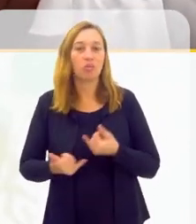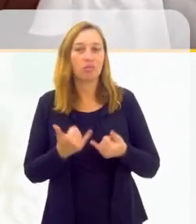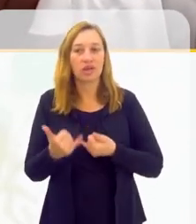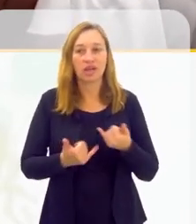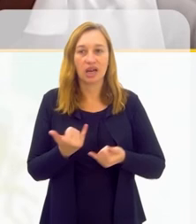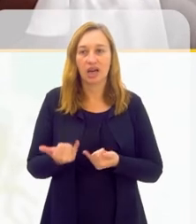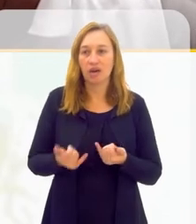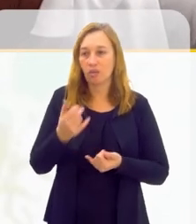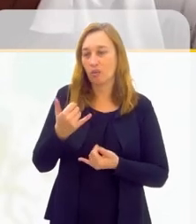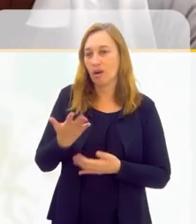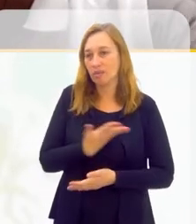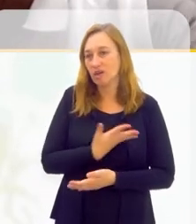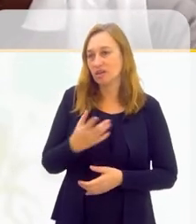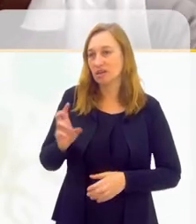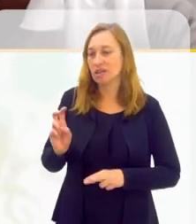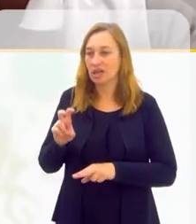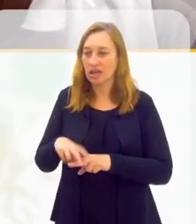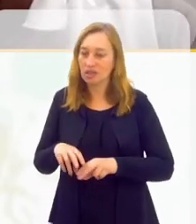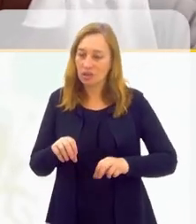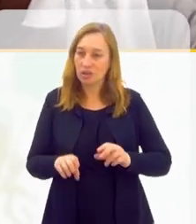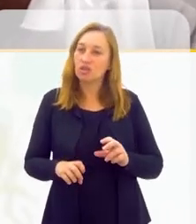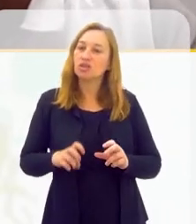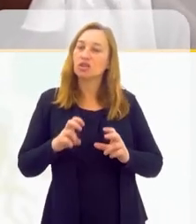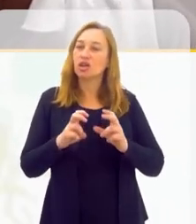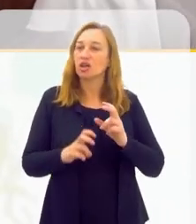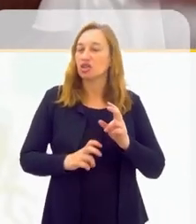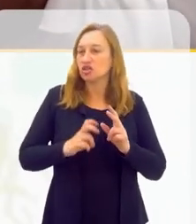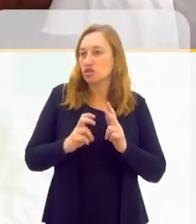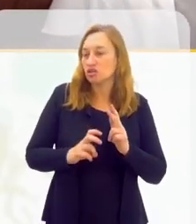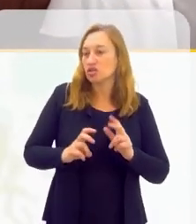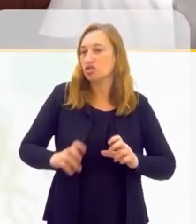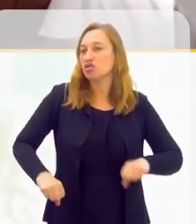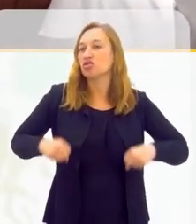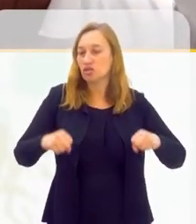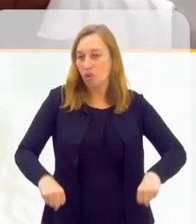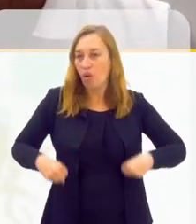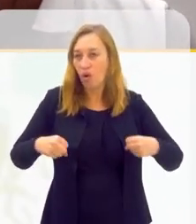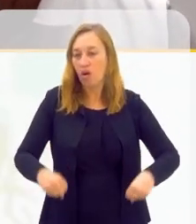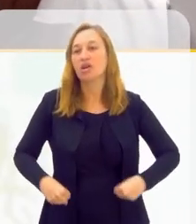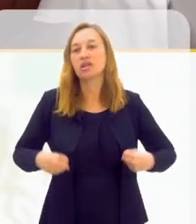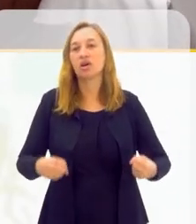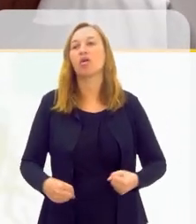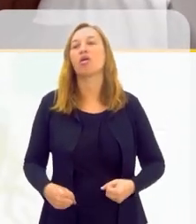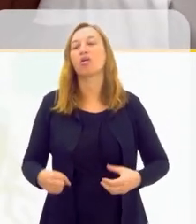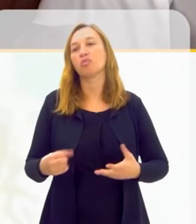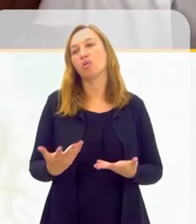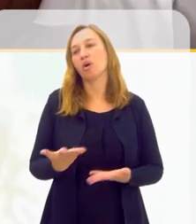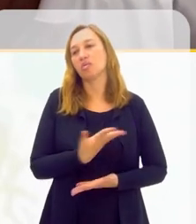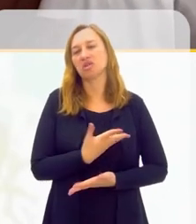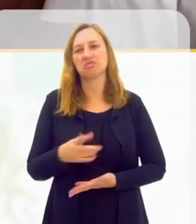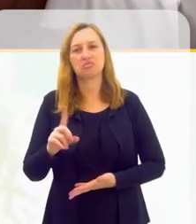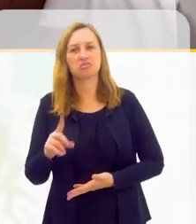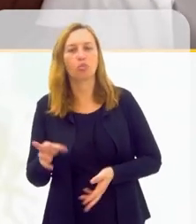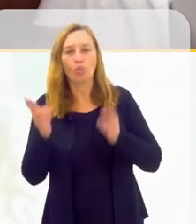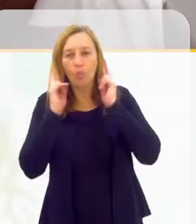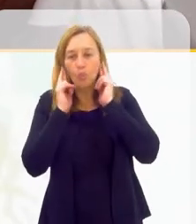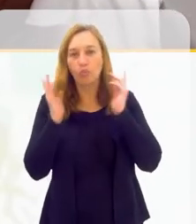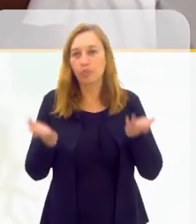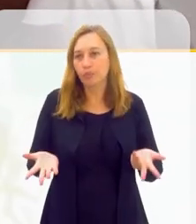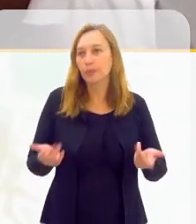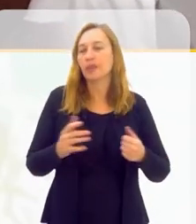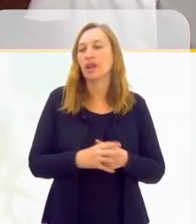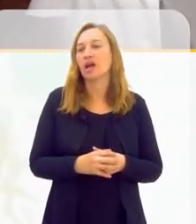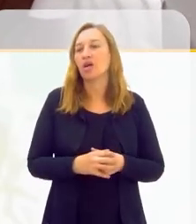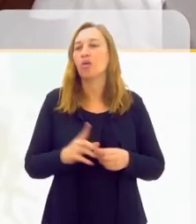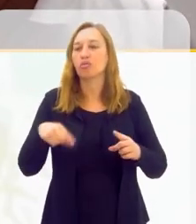amigo que está na cadeira de rodas, ou com o amigo que está vendado, ou com o amigo que não ouve. Uhum. E, portanto, é também um objetivo